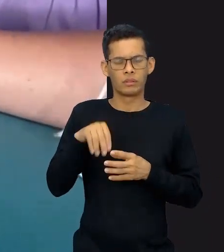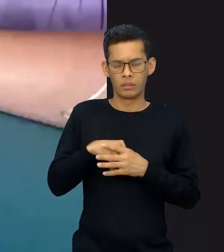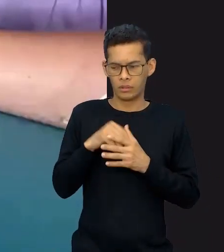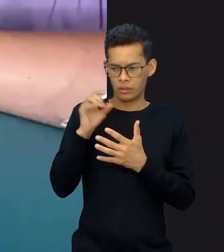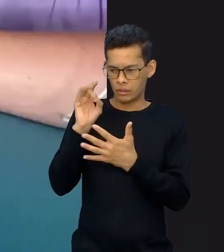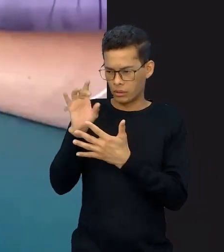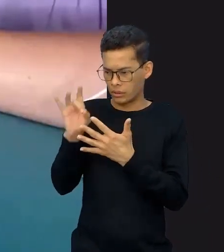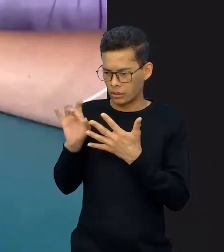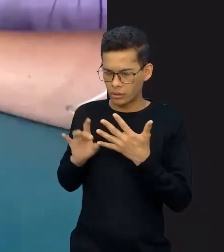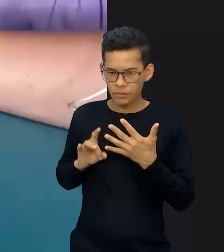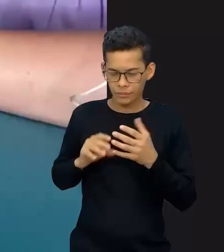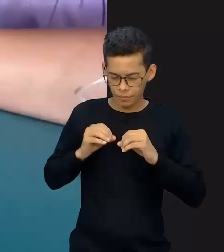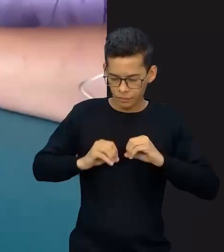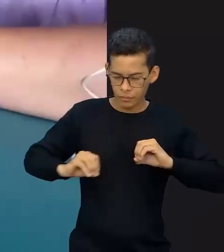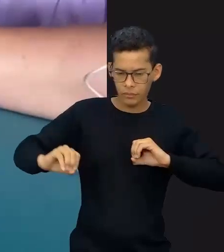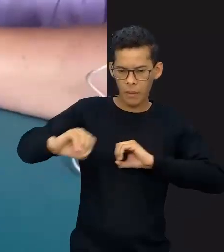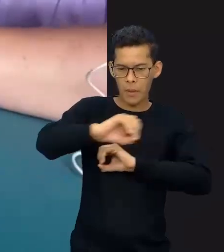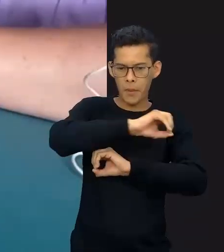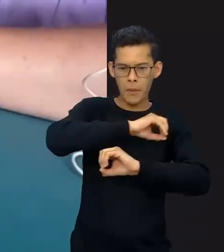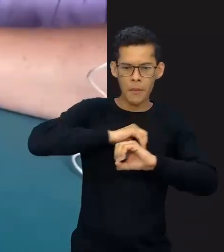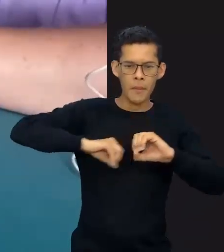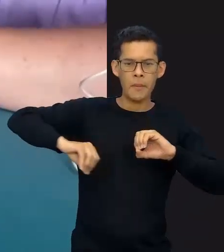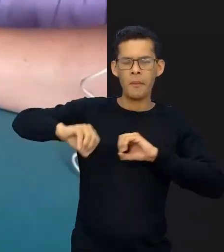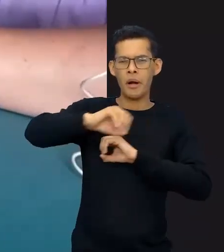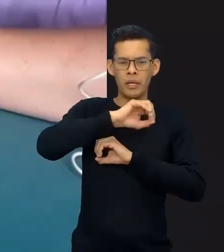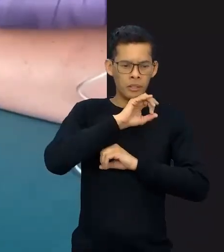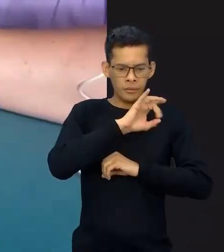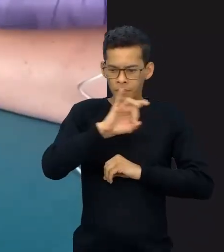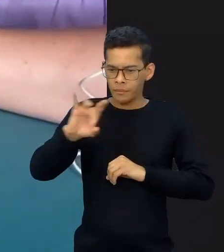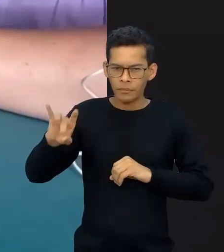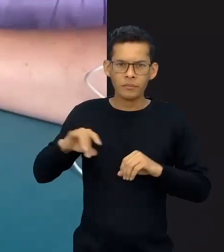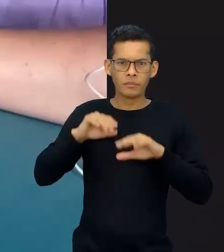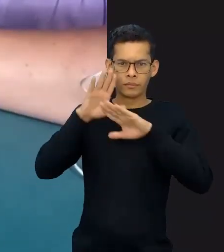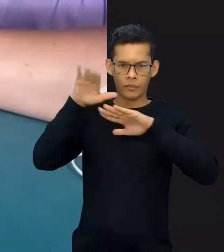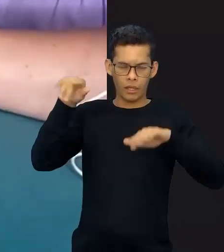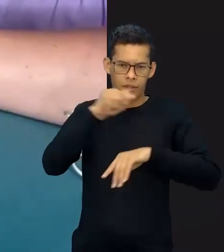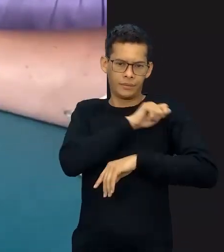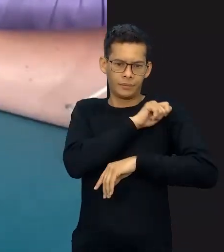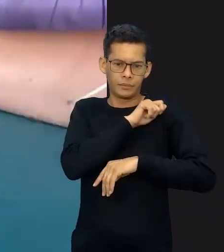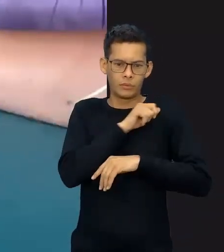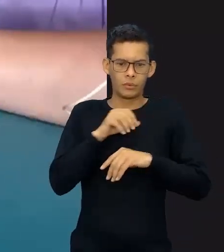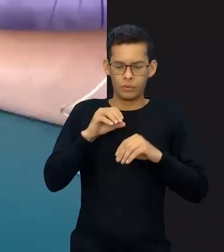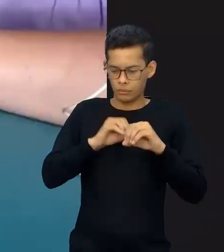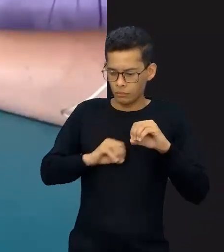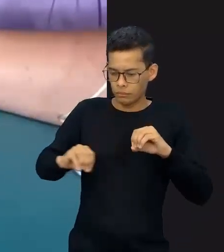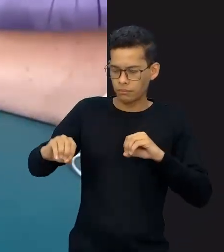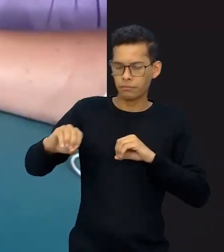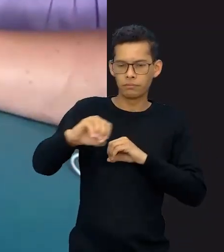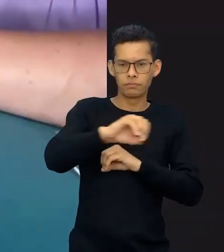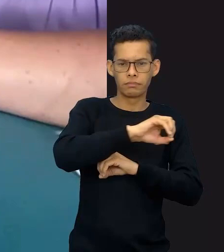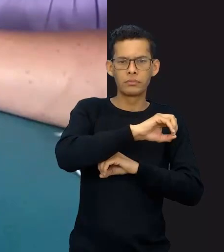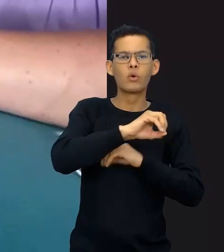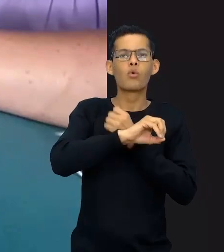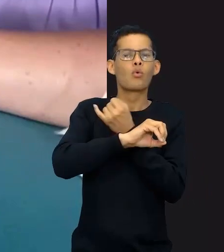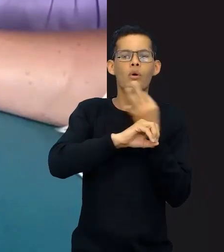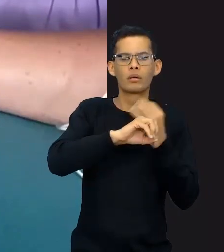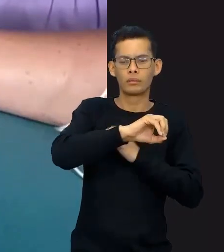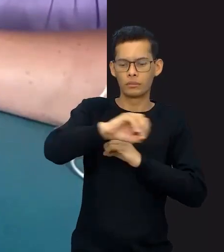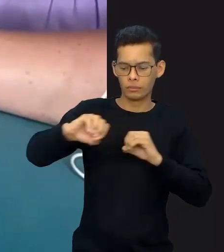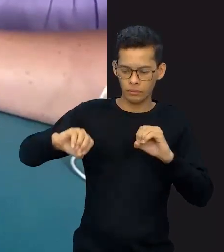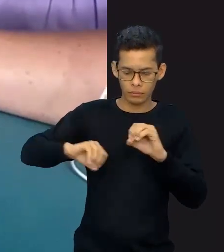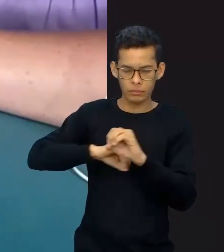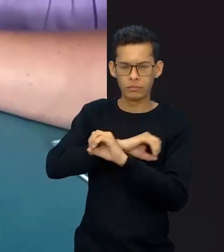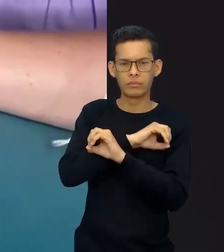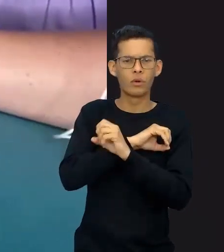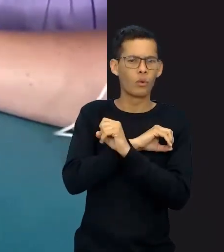aluno com, né, o seu movimento de translação, ela vai variar. E